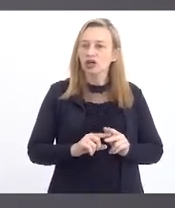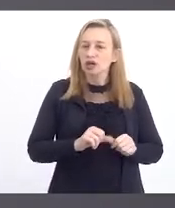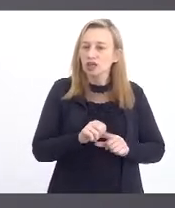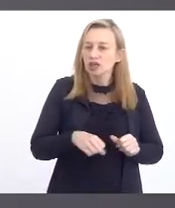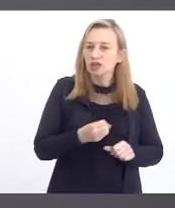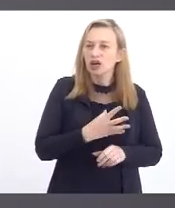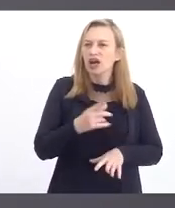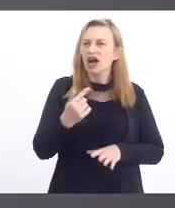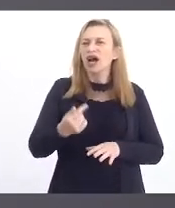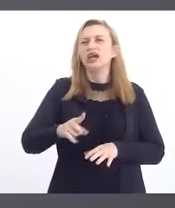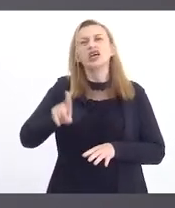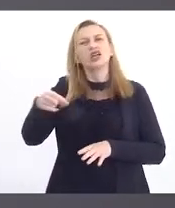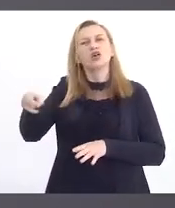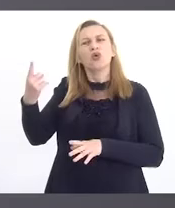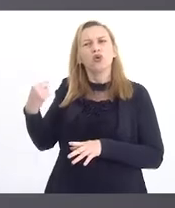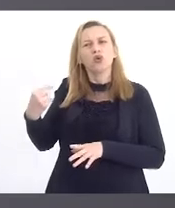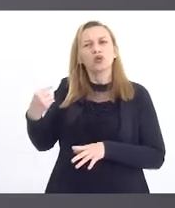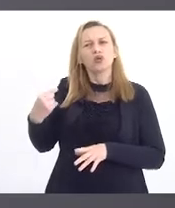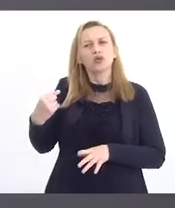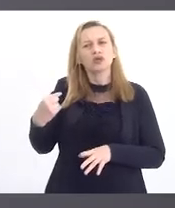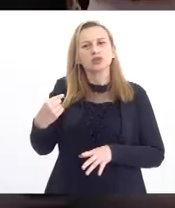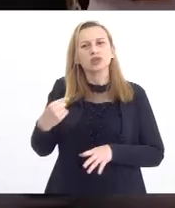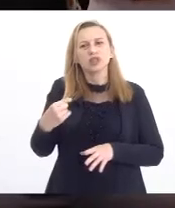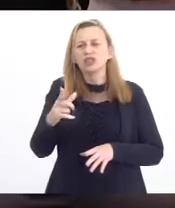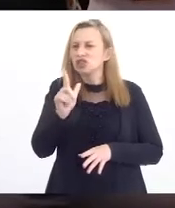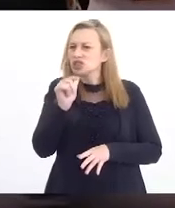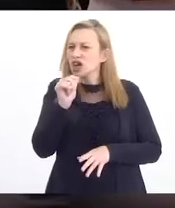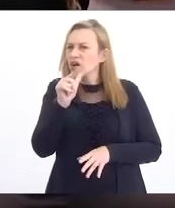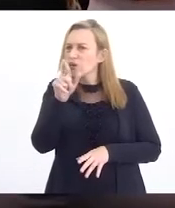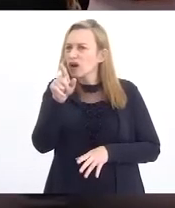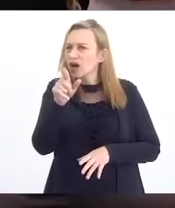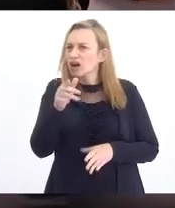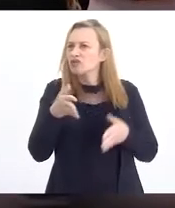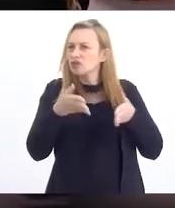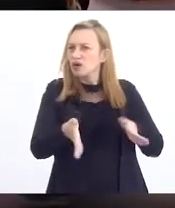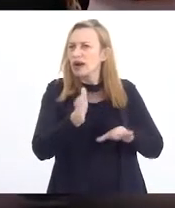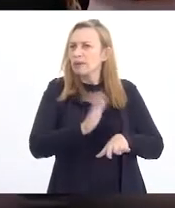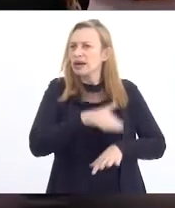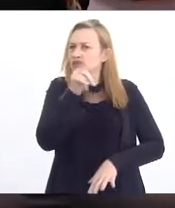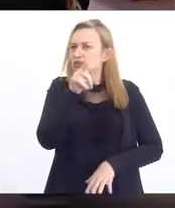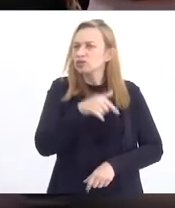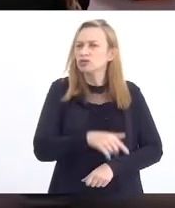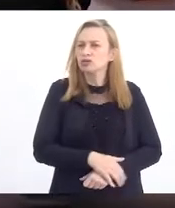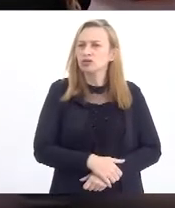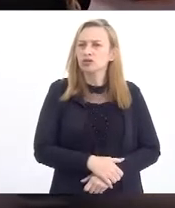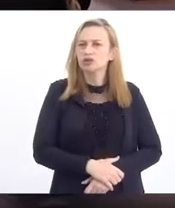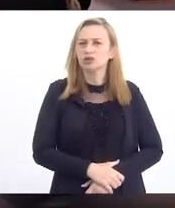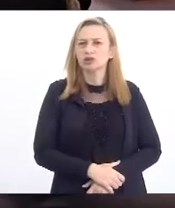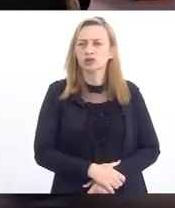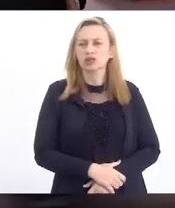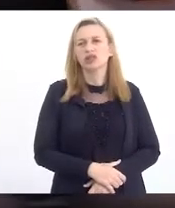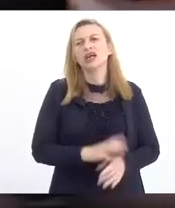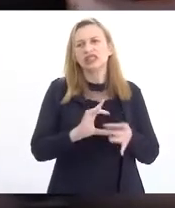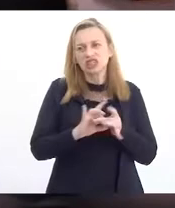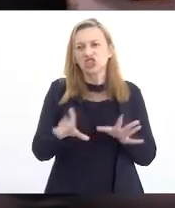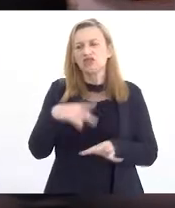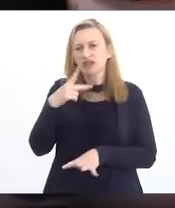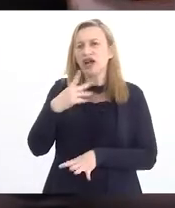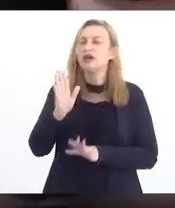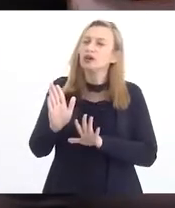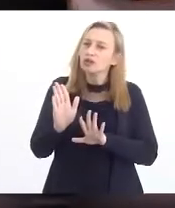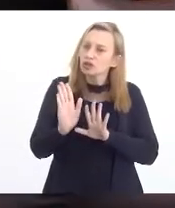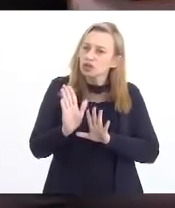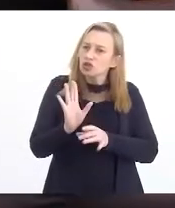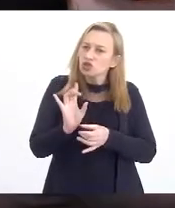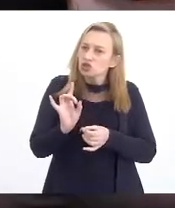da tomada d'água é o que a gente vai querer enfocar mais detidamente, né? Não, perfeitamente, só tô